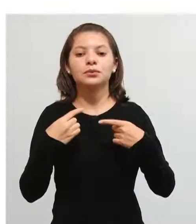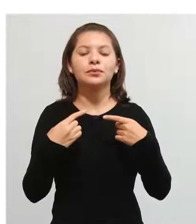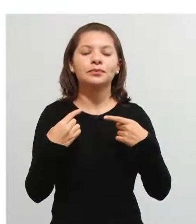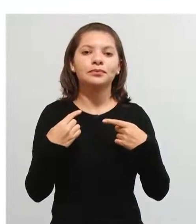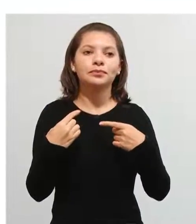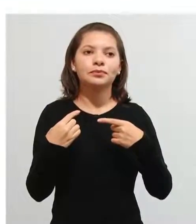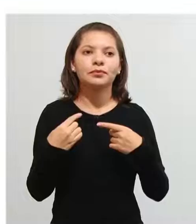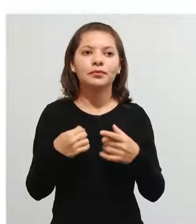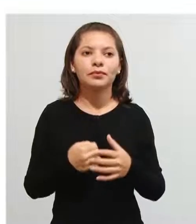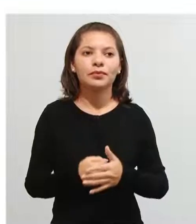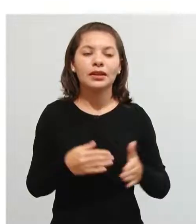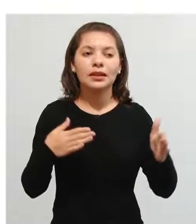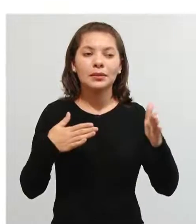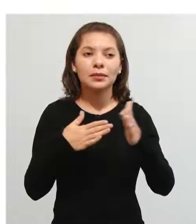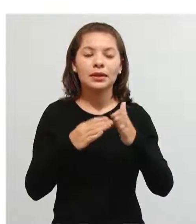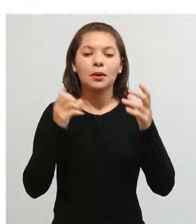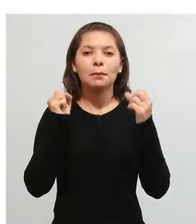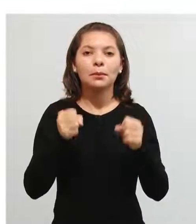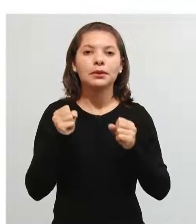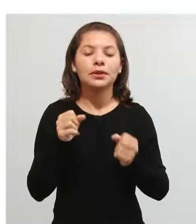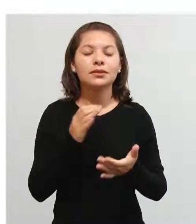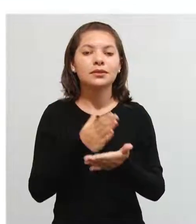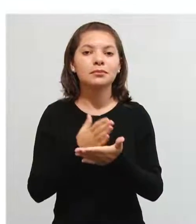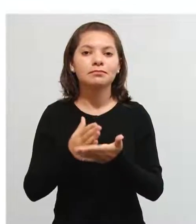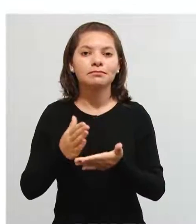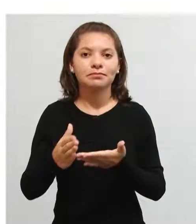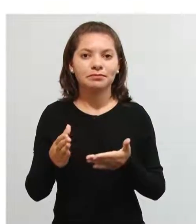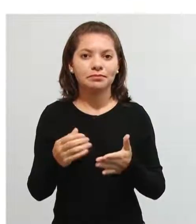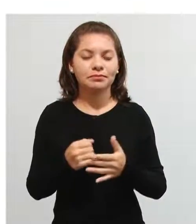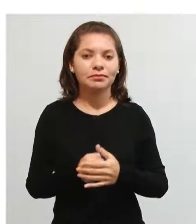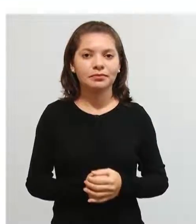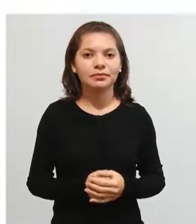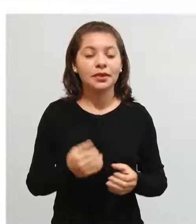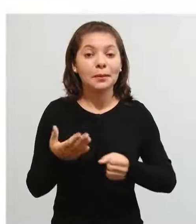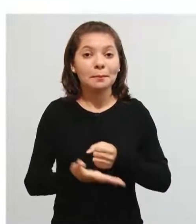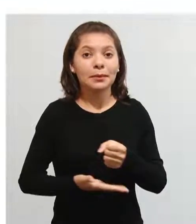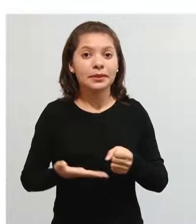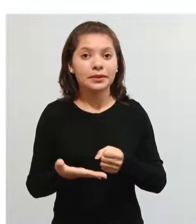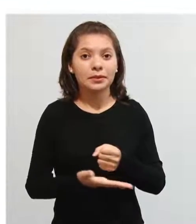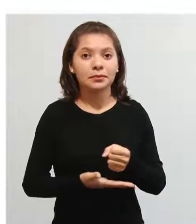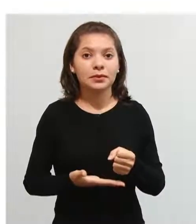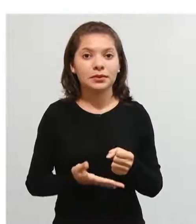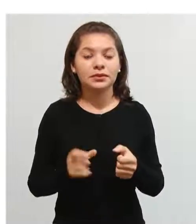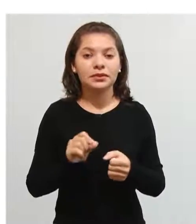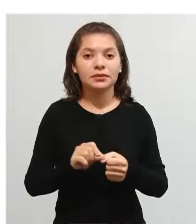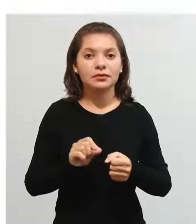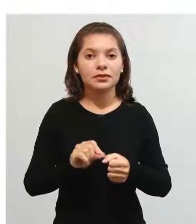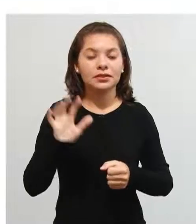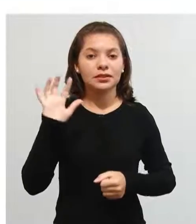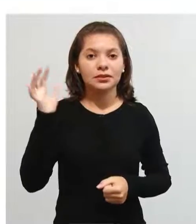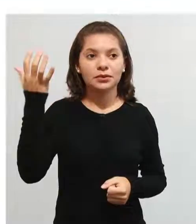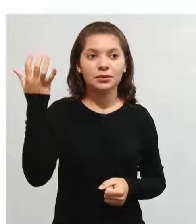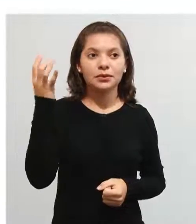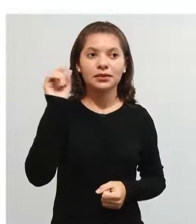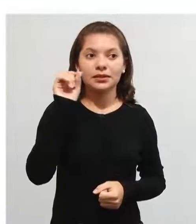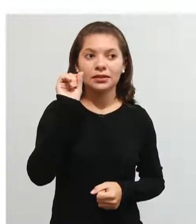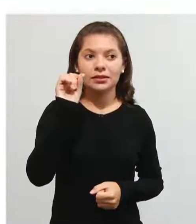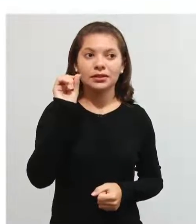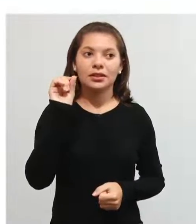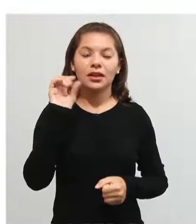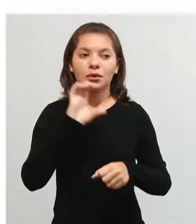tributos, limitar os poderes e repartir as receitas, tá? Então, basicamente, quem faz essas ações é a própria Constituição